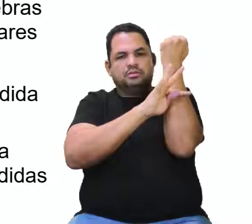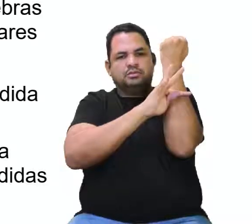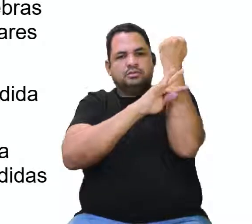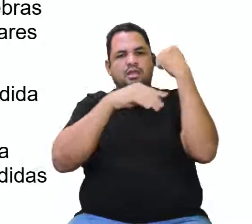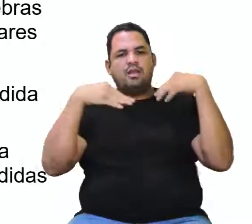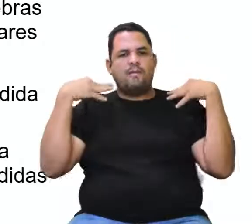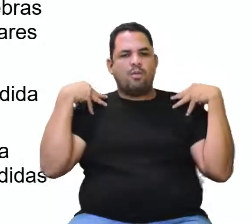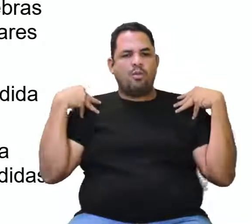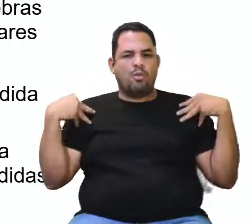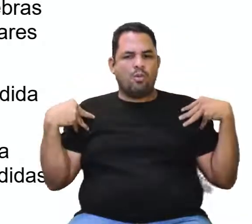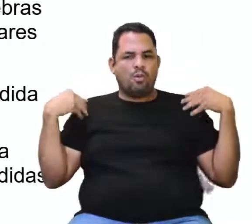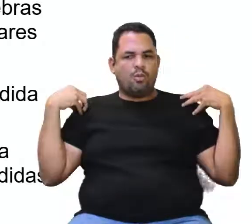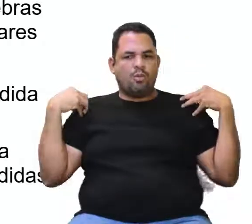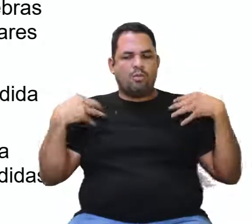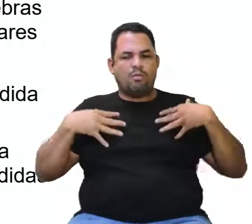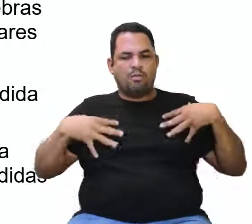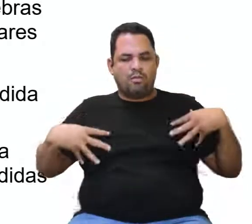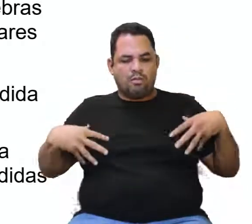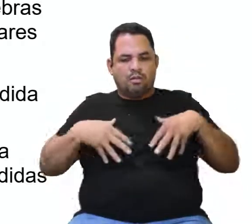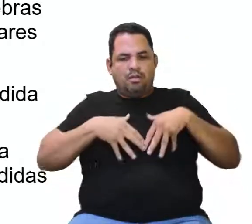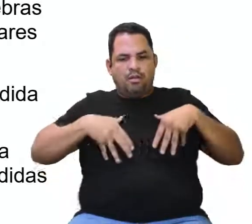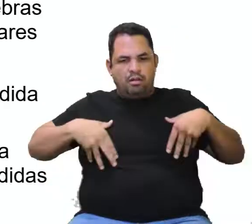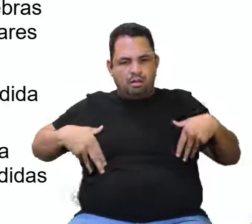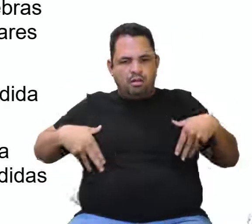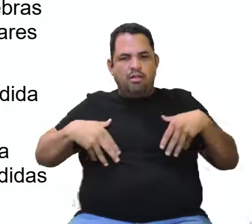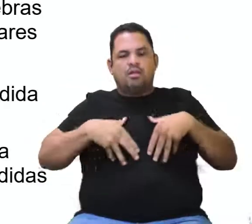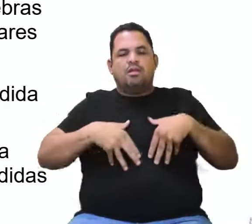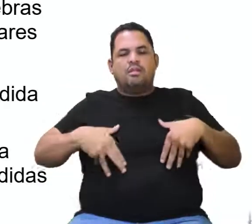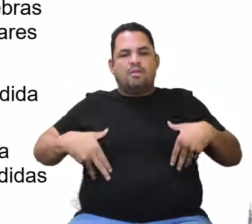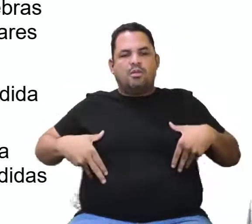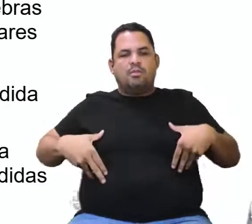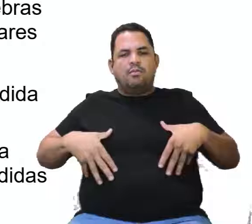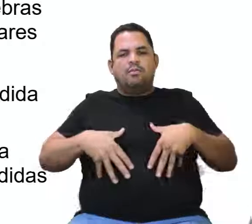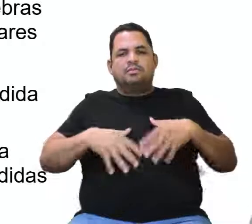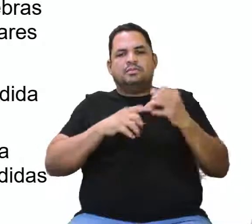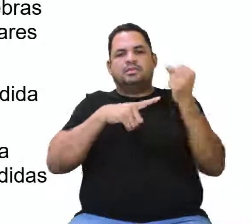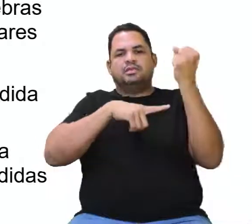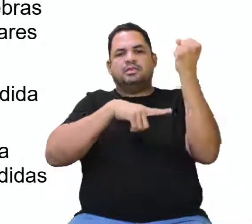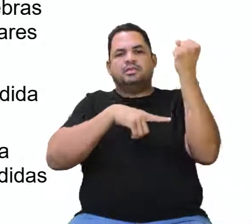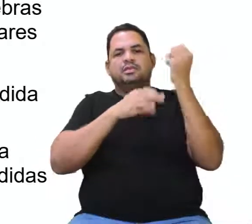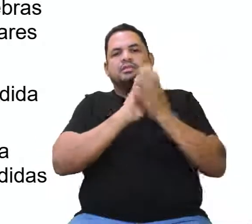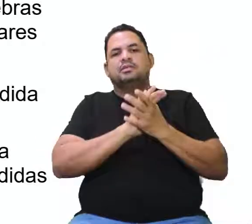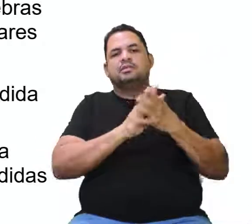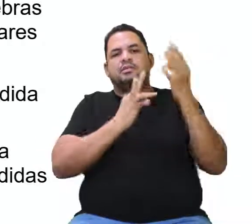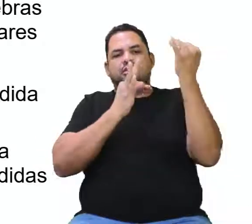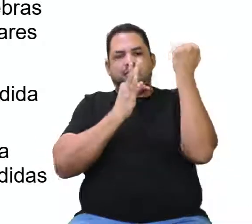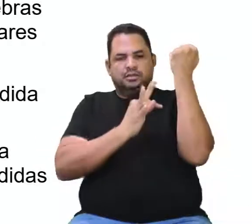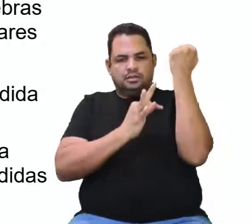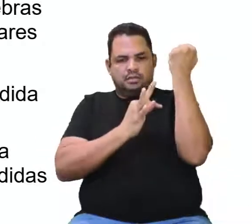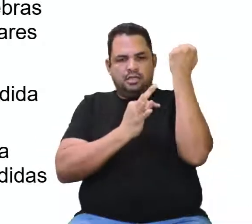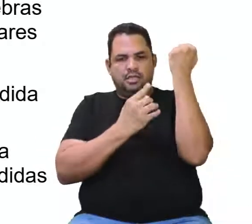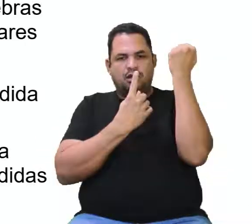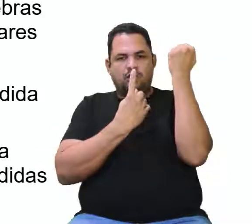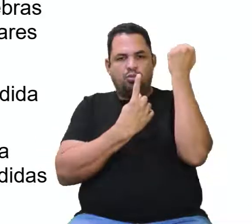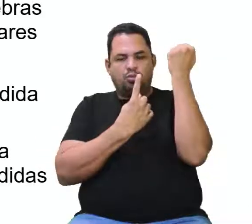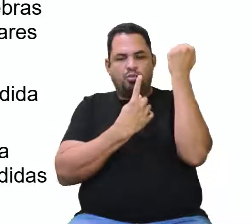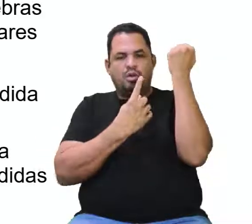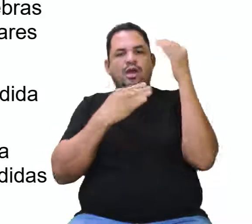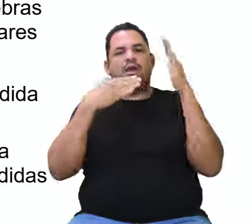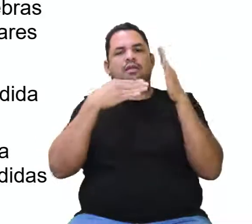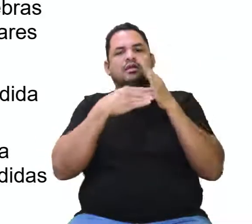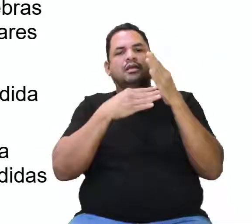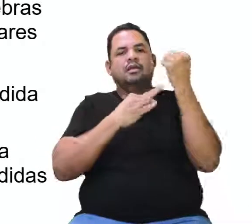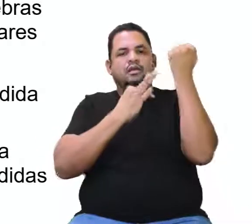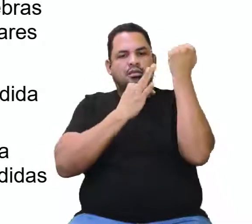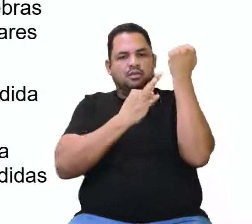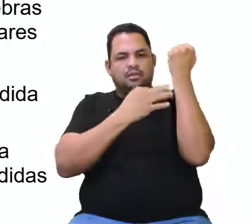região do ombro, né? Chegando quase lá na região lombar. A gente tem aqui T1 até